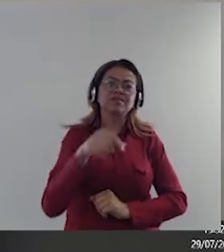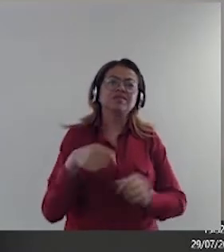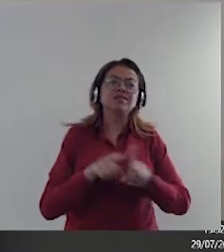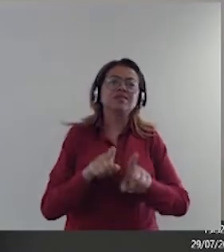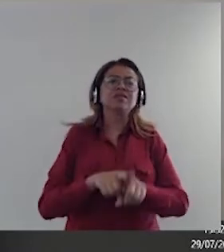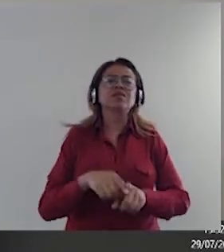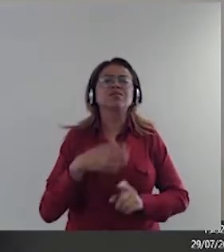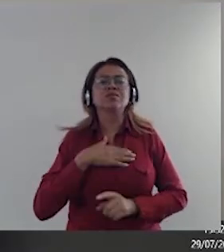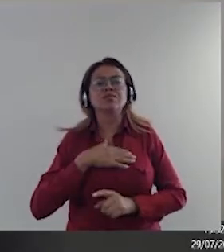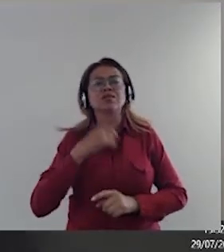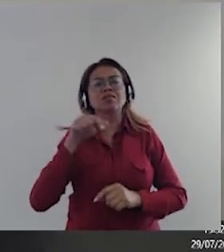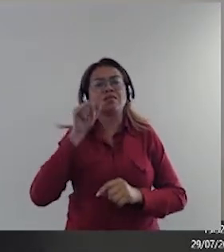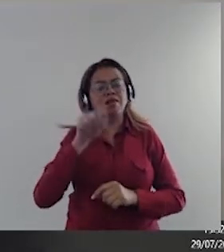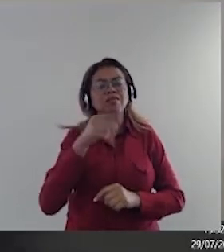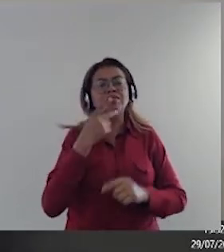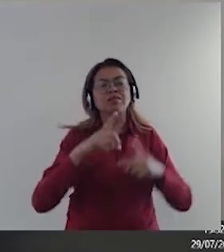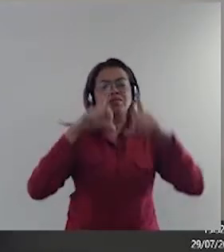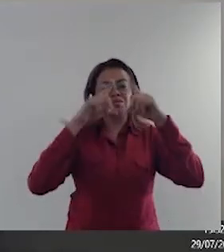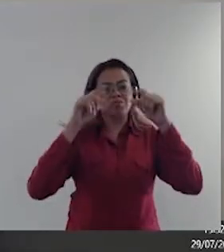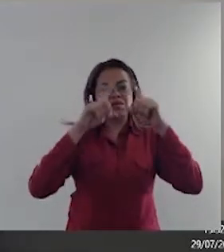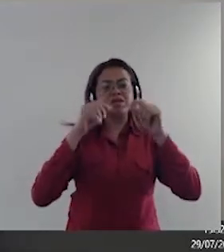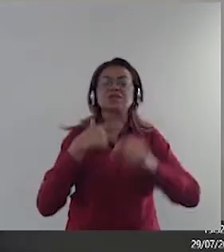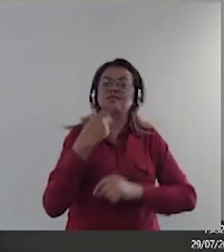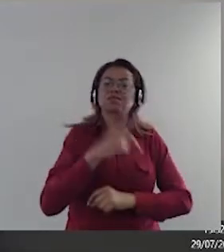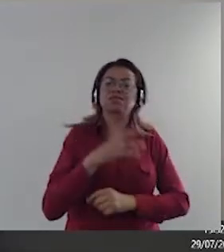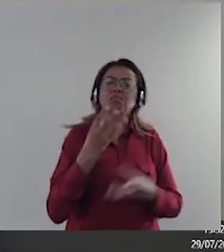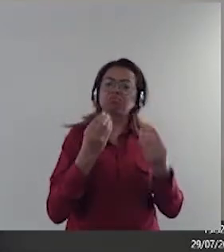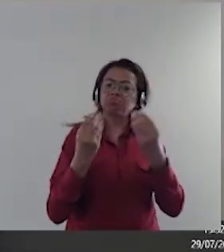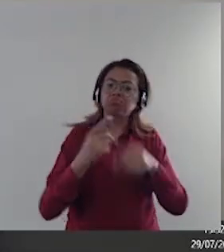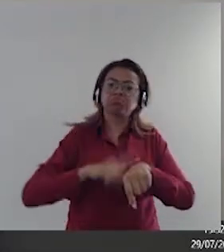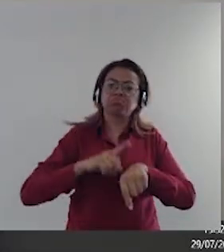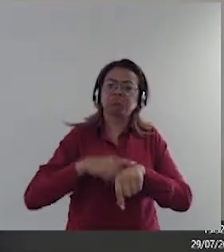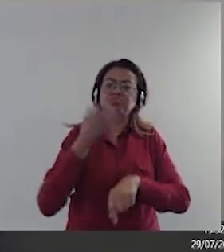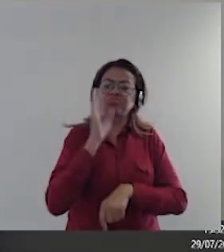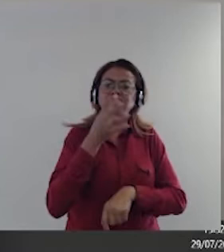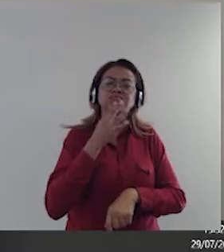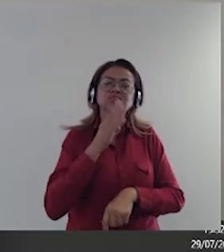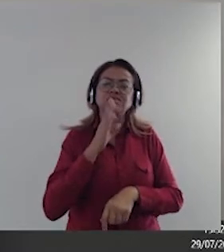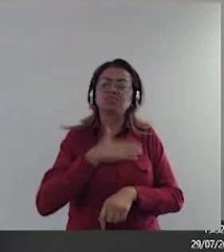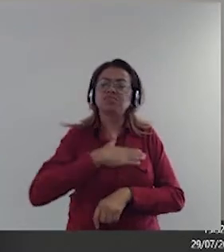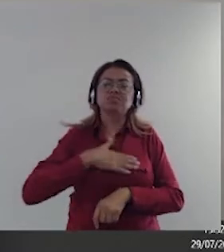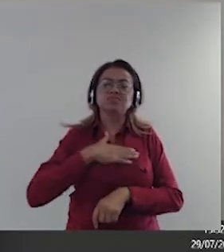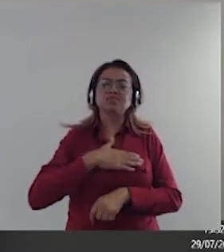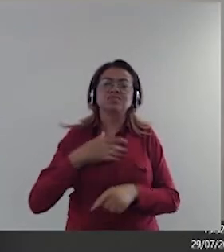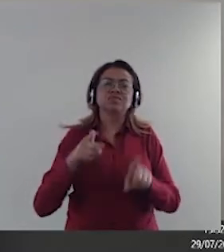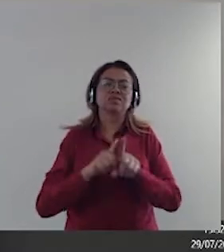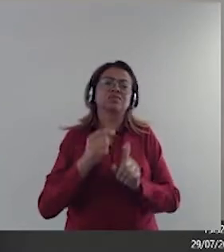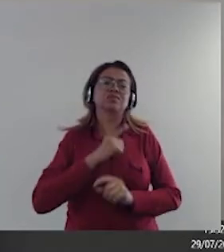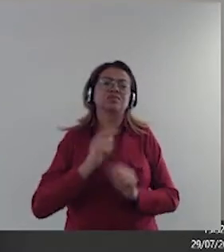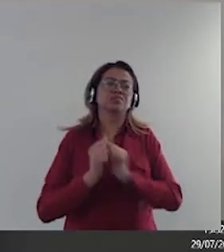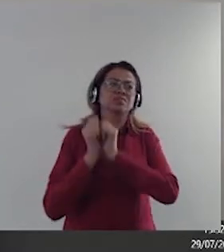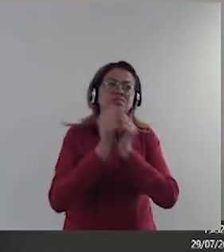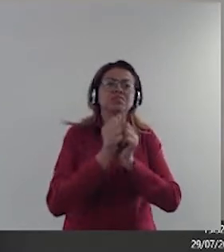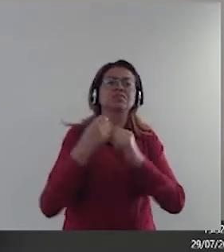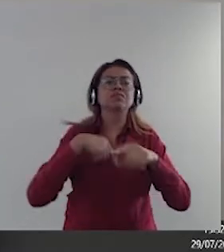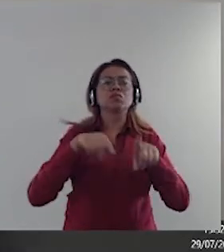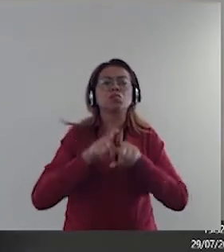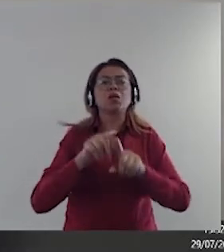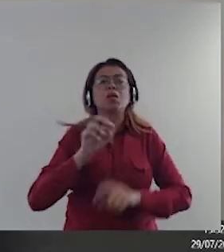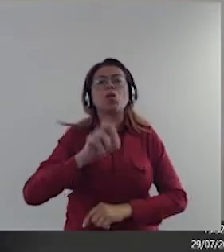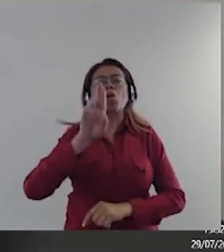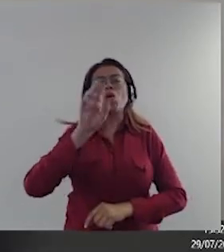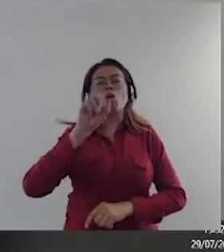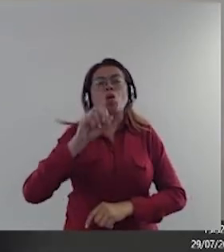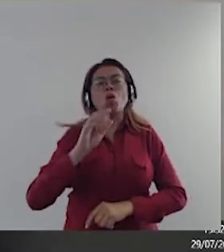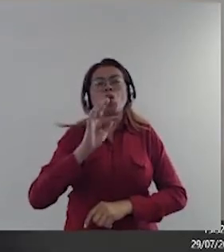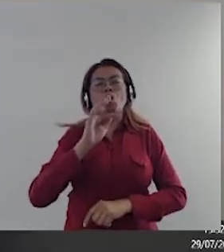IBDFAM, no Distrito Federal, já há muito tempo. Também é um prazer gigantesco estar com o nosso Rolf Madaleno,